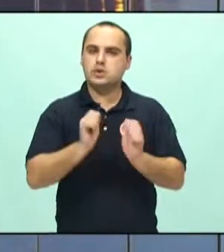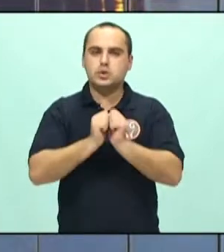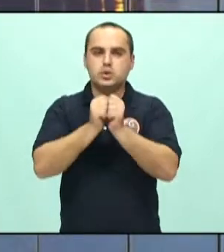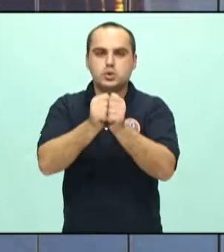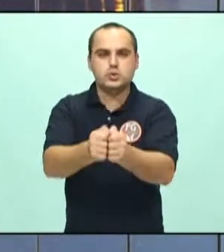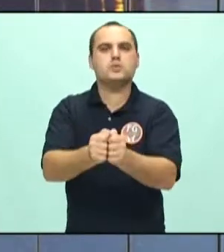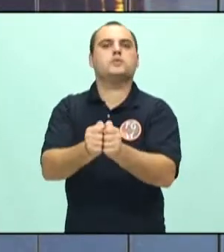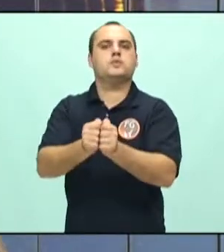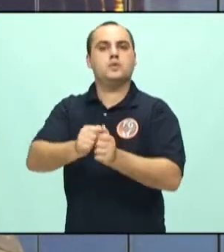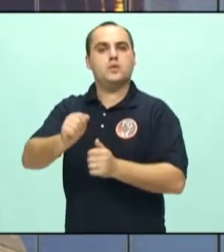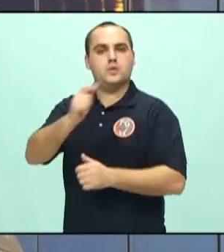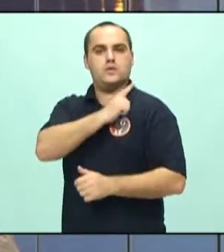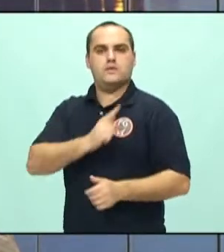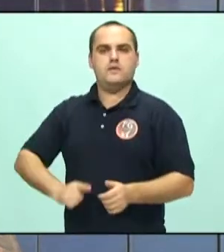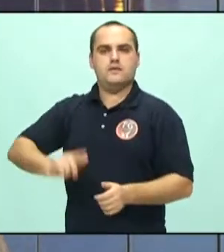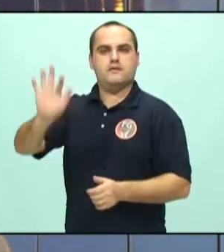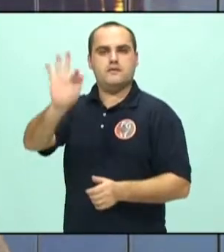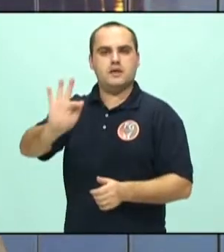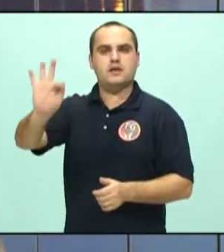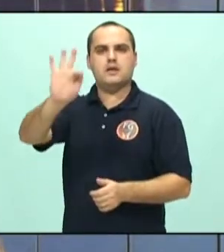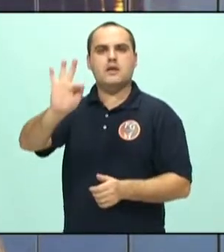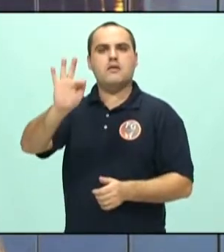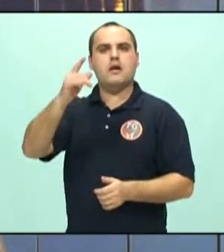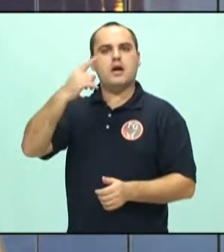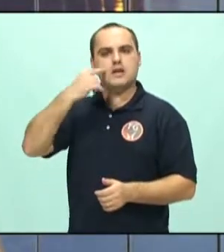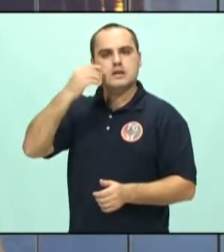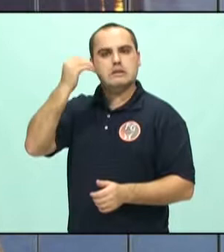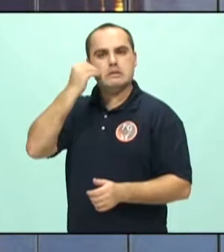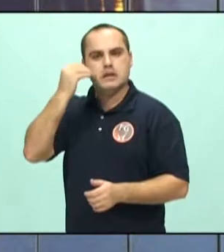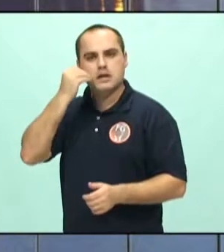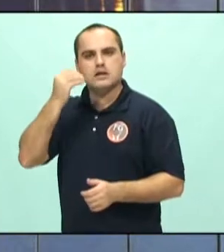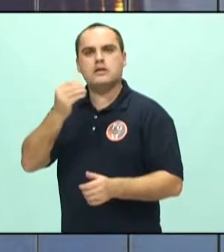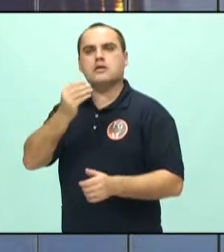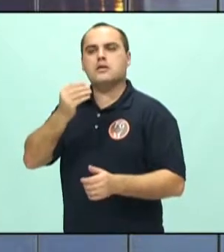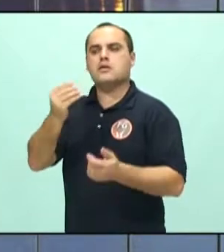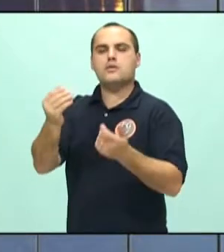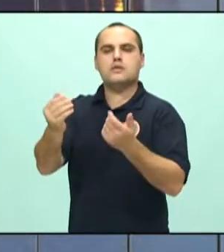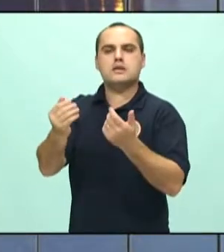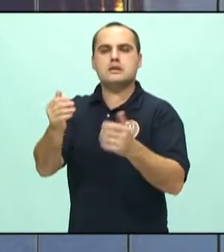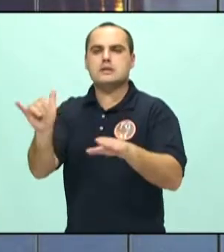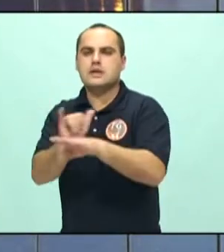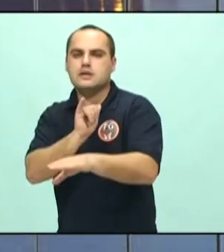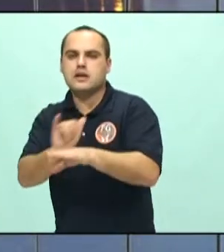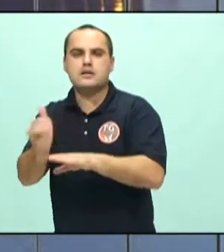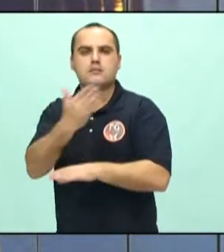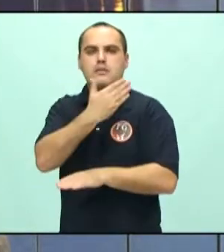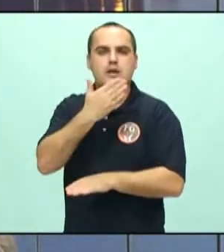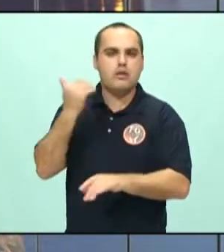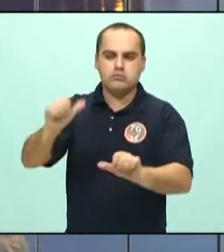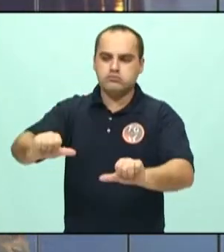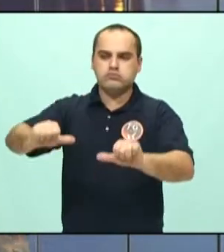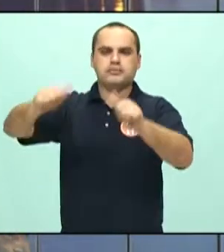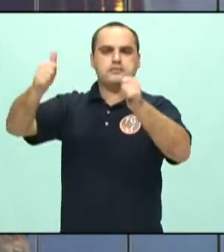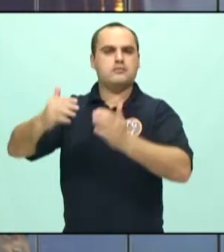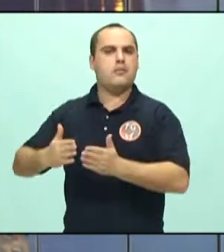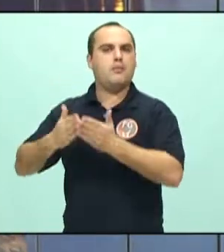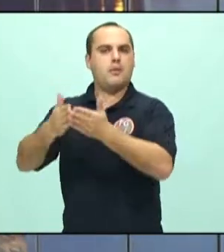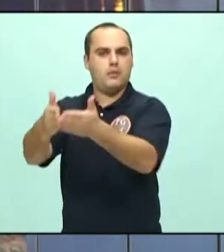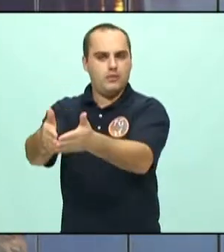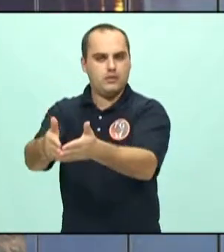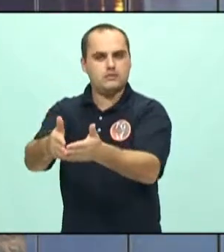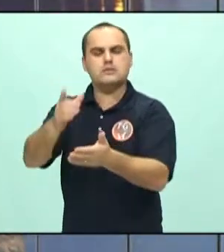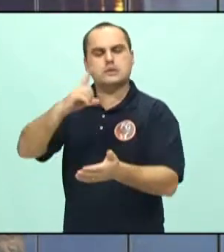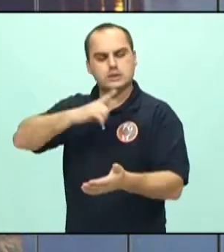né, práticas a serem adotadas de melhor eficiência dos portos públicos. Somos uma categoria que